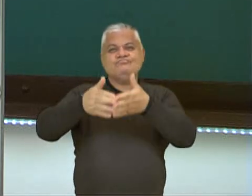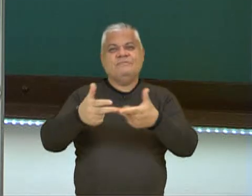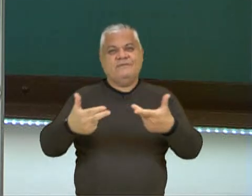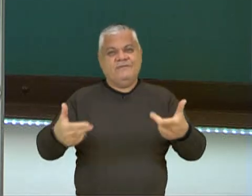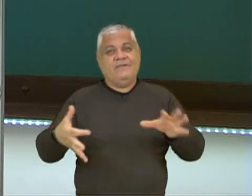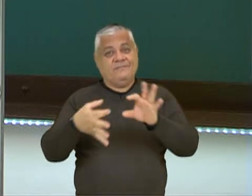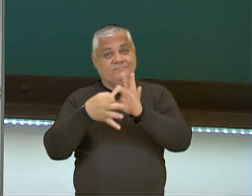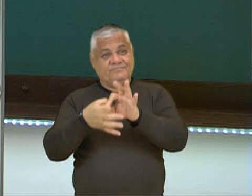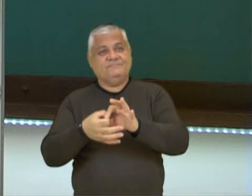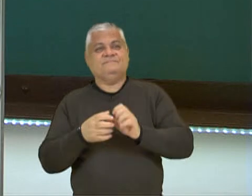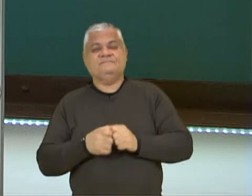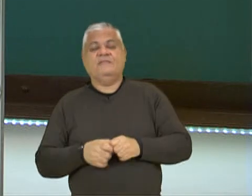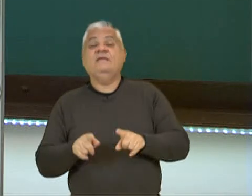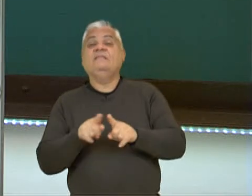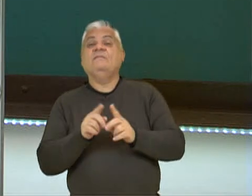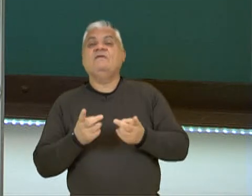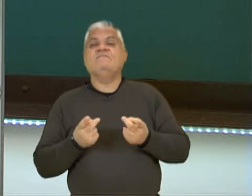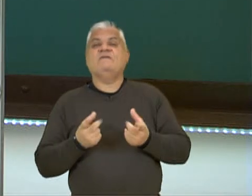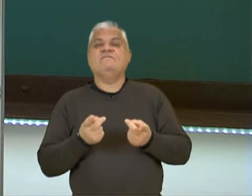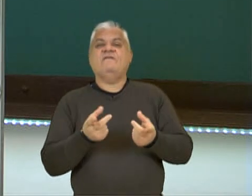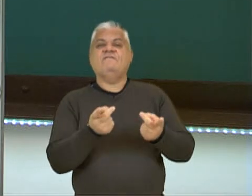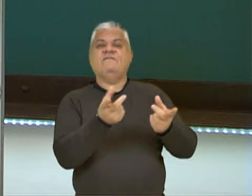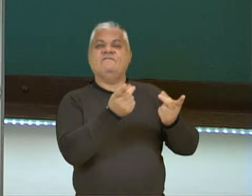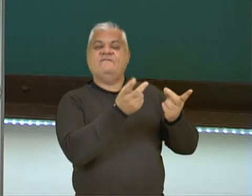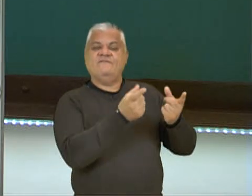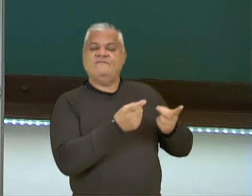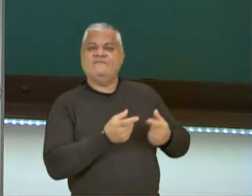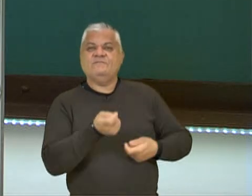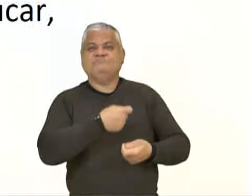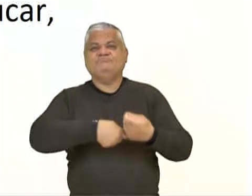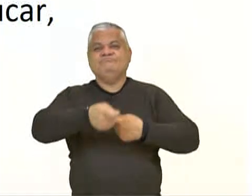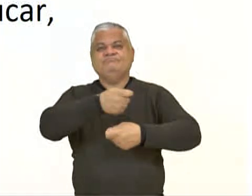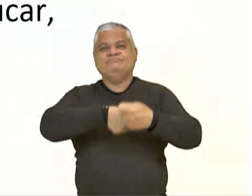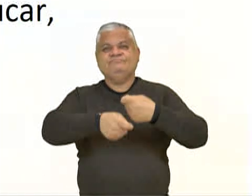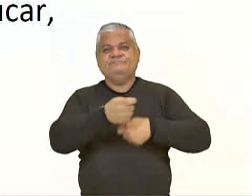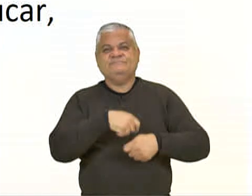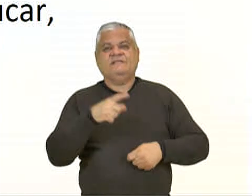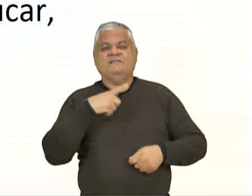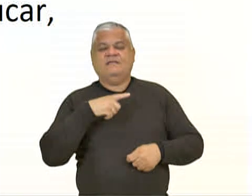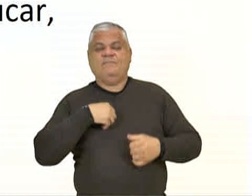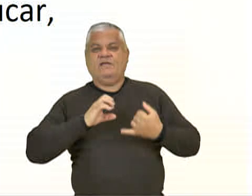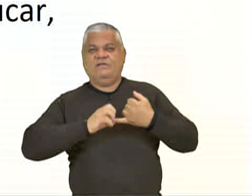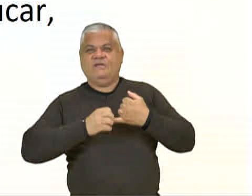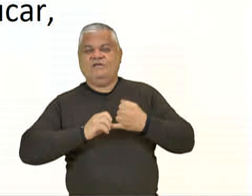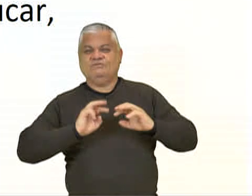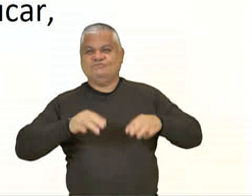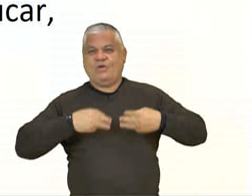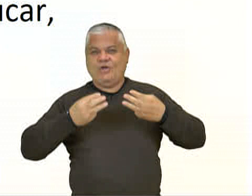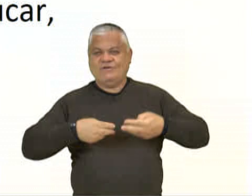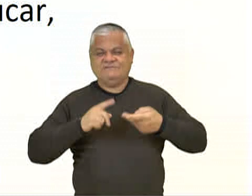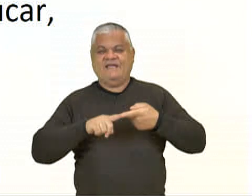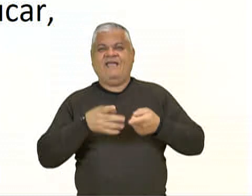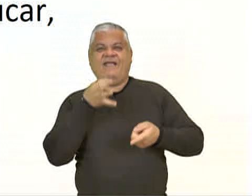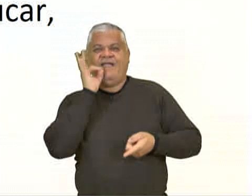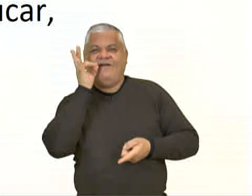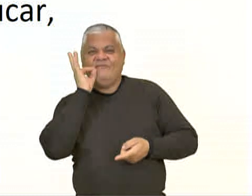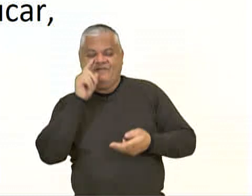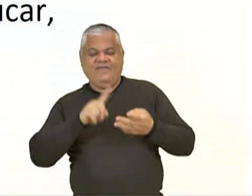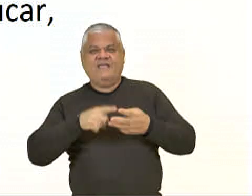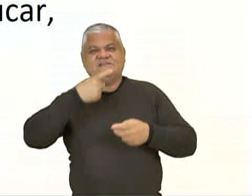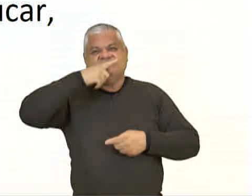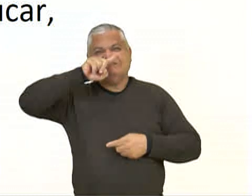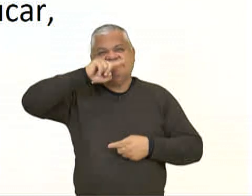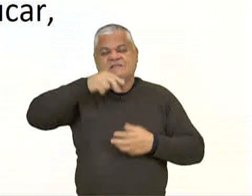terciário. E a comercialização dos bens que foram produzidos pela agropecuária, como a soja, o café, a